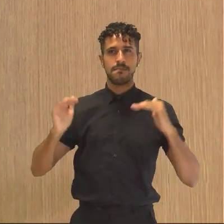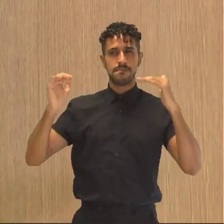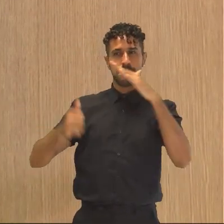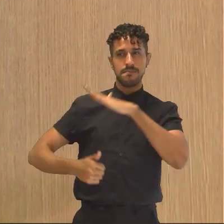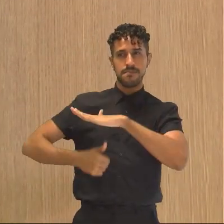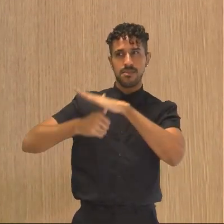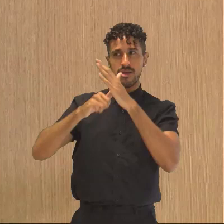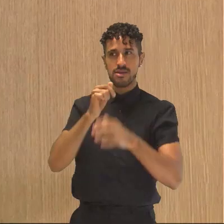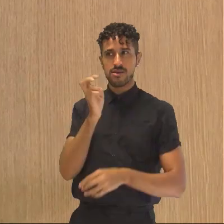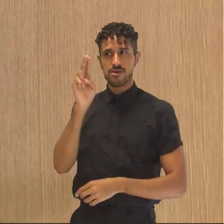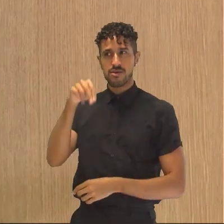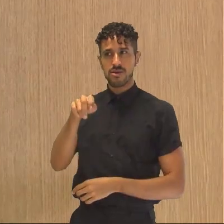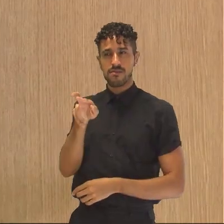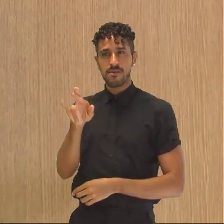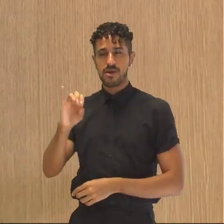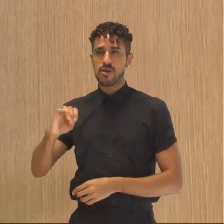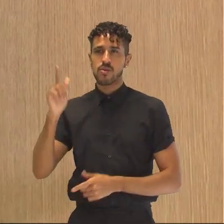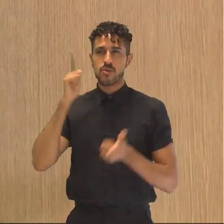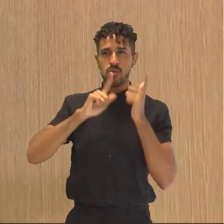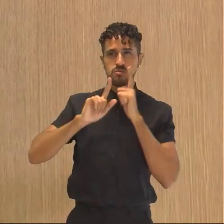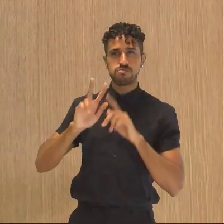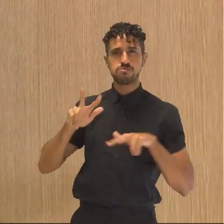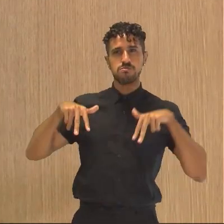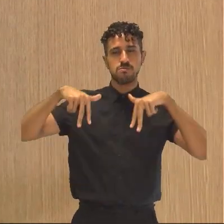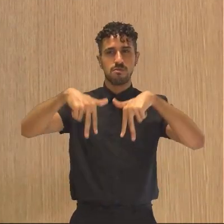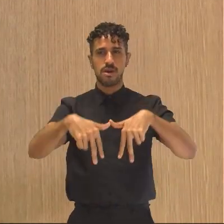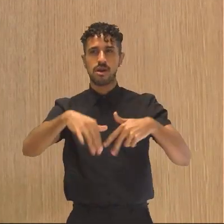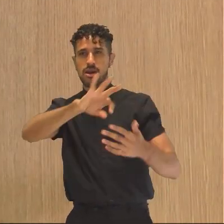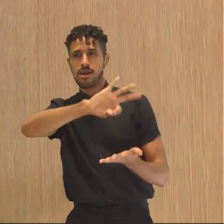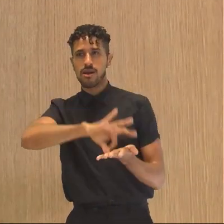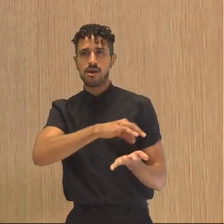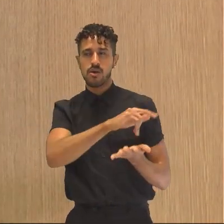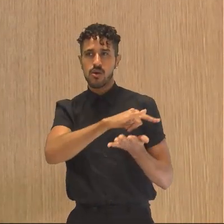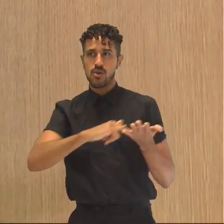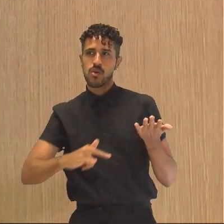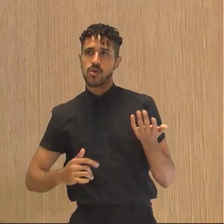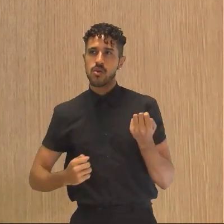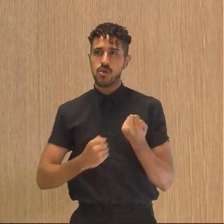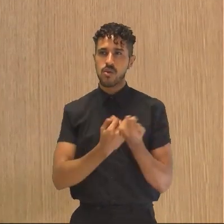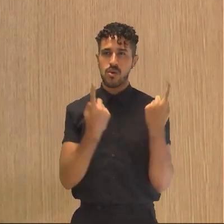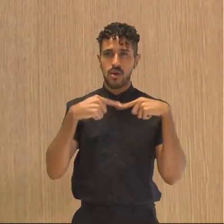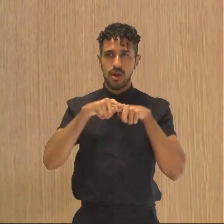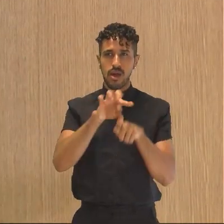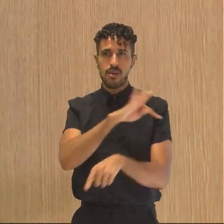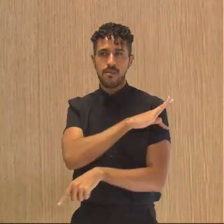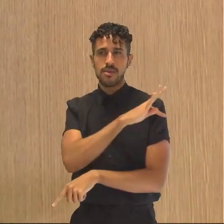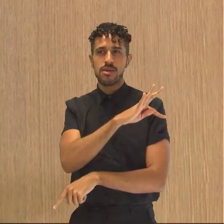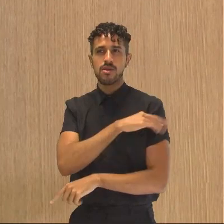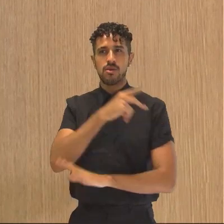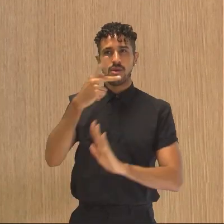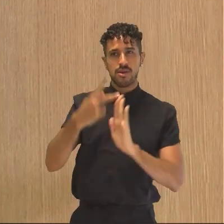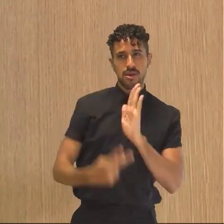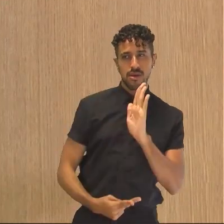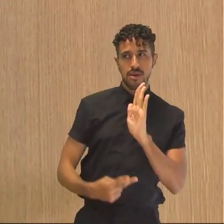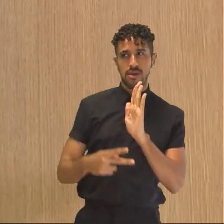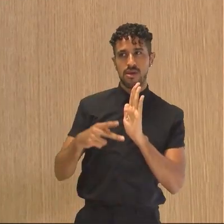reitor Anderson Ribeiro, para o ato de assinatura do Acordo de Cooperação Técnica do